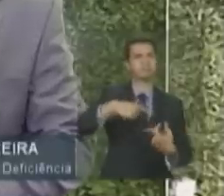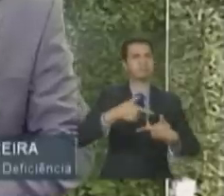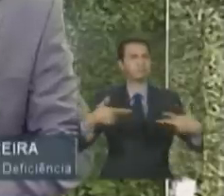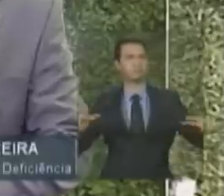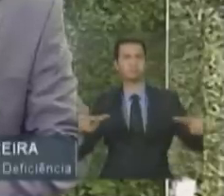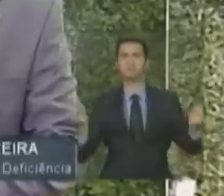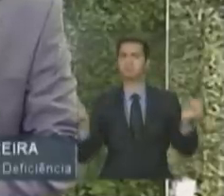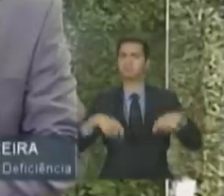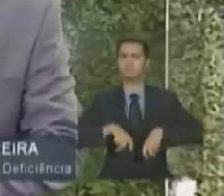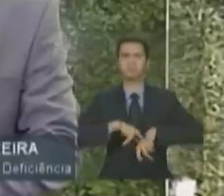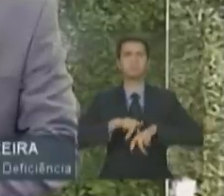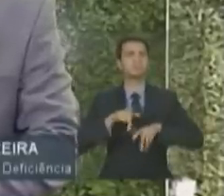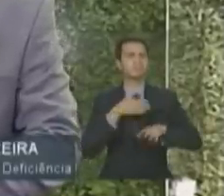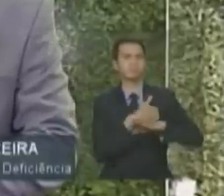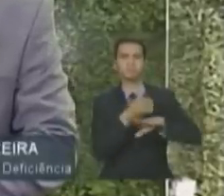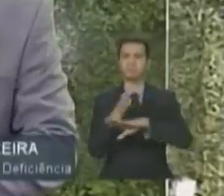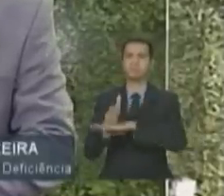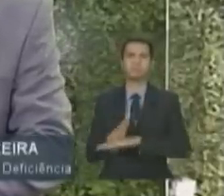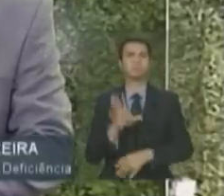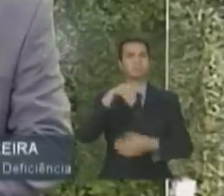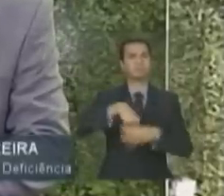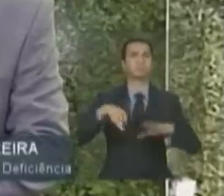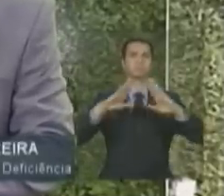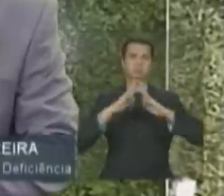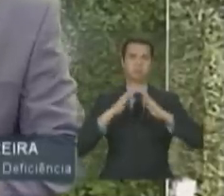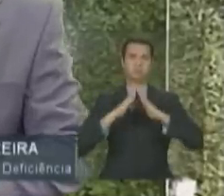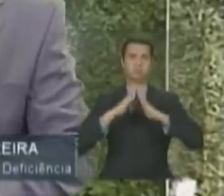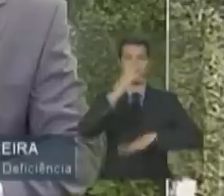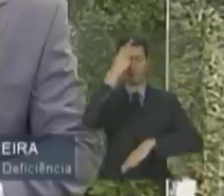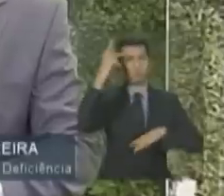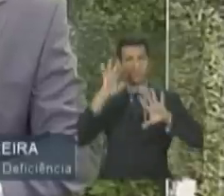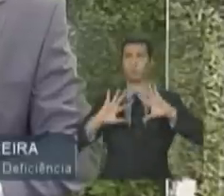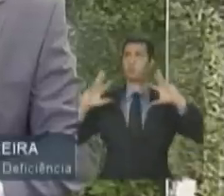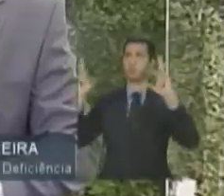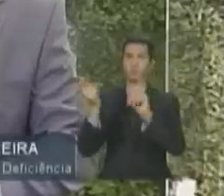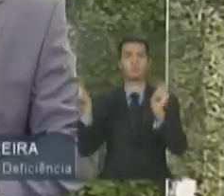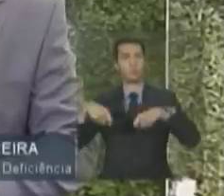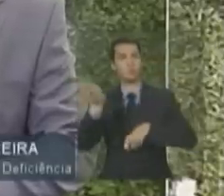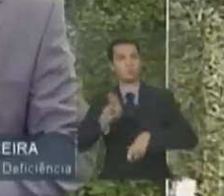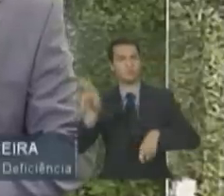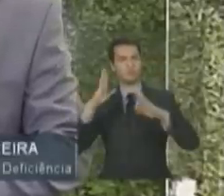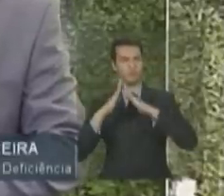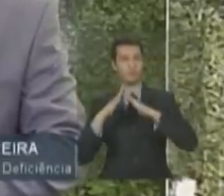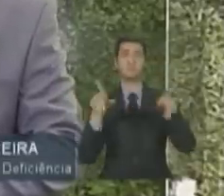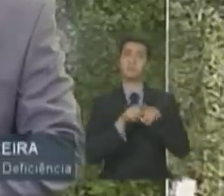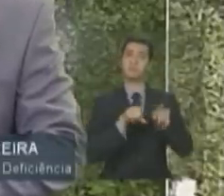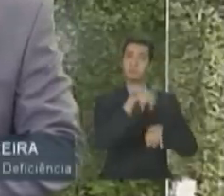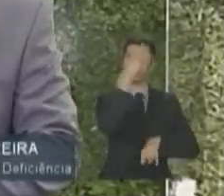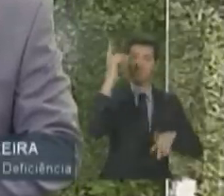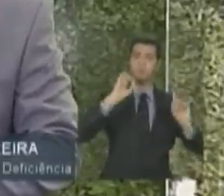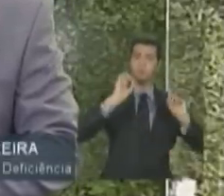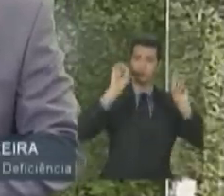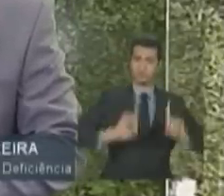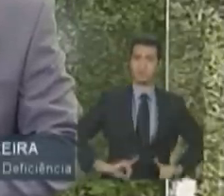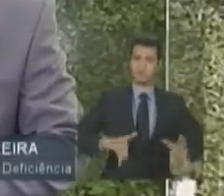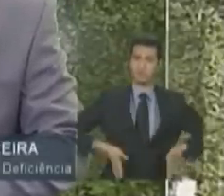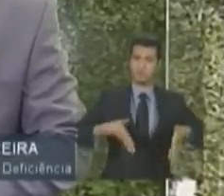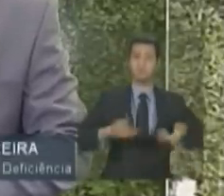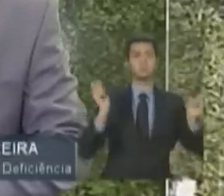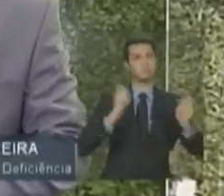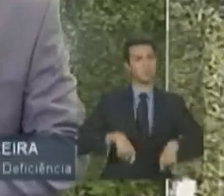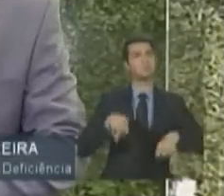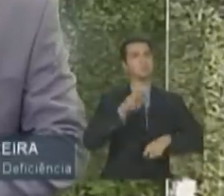enfim, pensado para todas as pessoas e para as pessoas com deficiência, com equiparação de oportunidade. E ainda